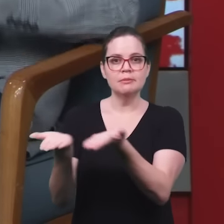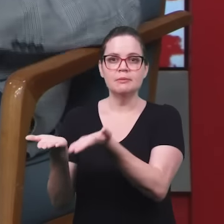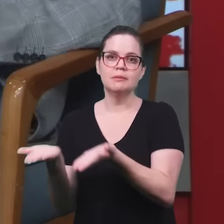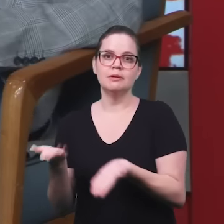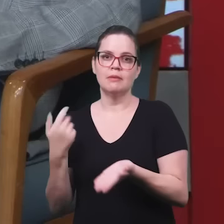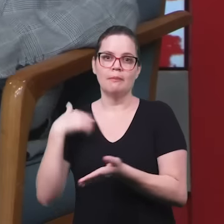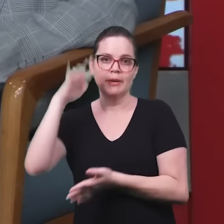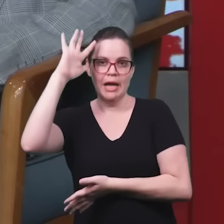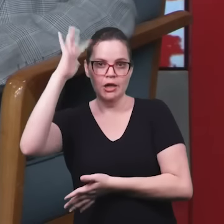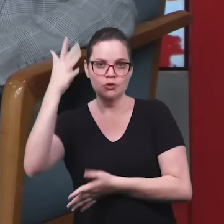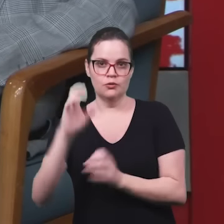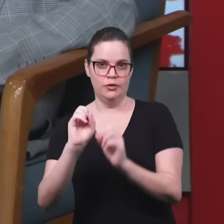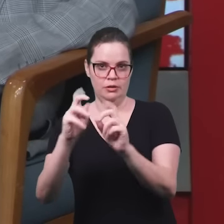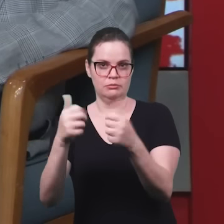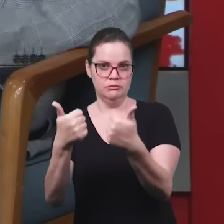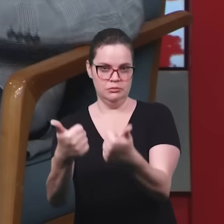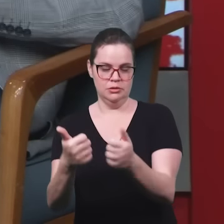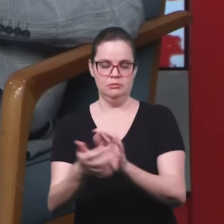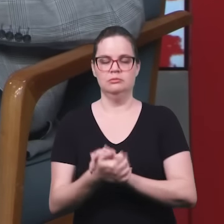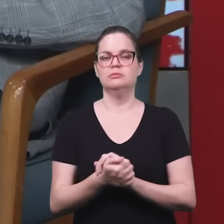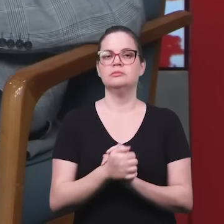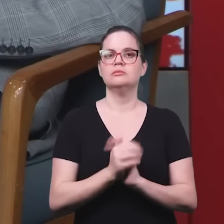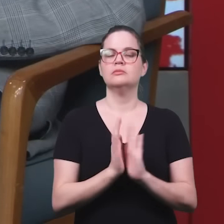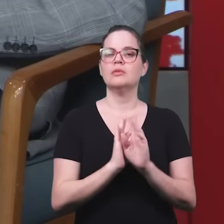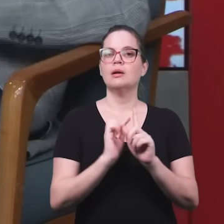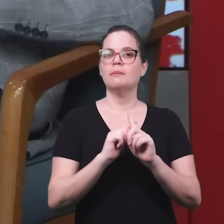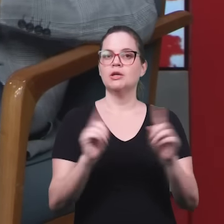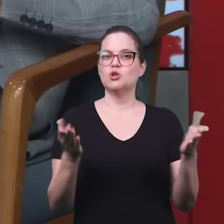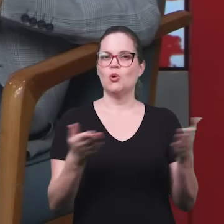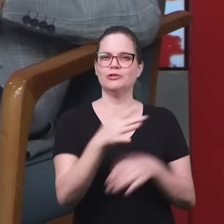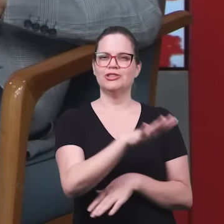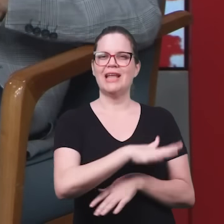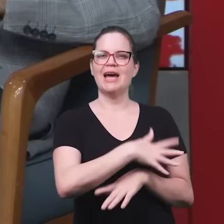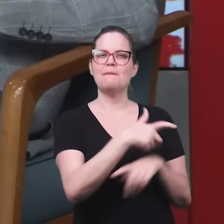Mas hoje, em medicina, costuma-se dizer